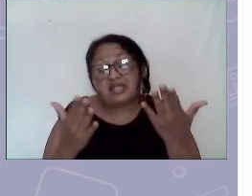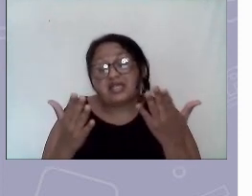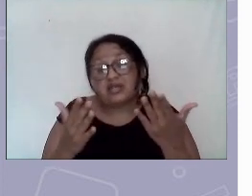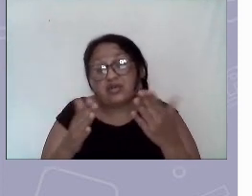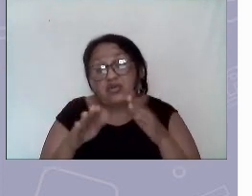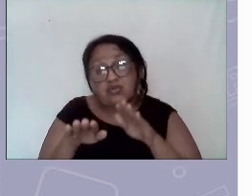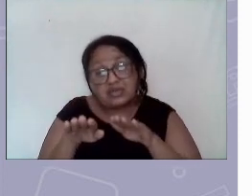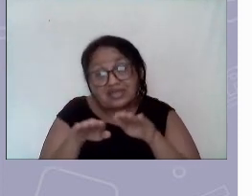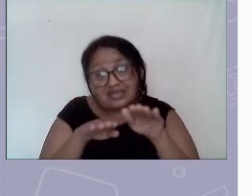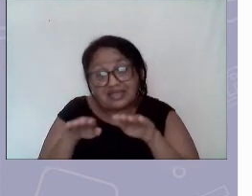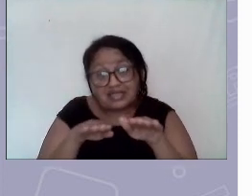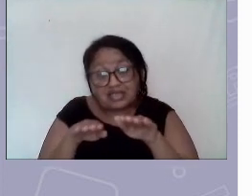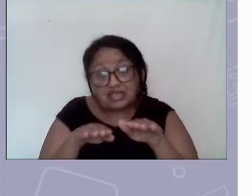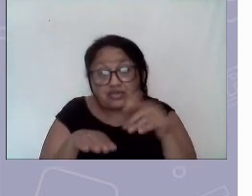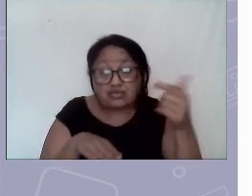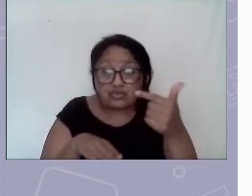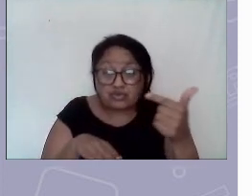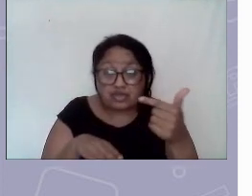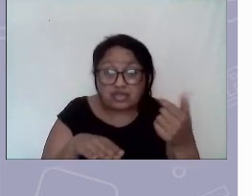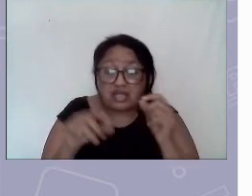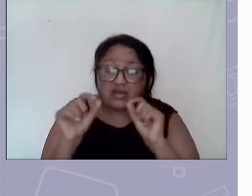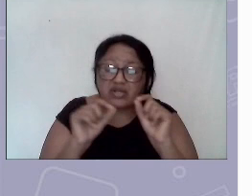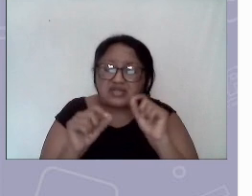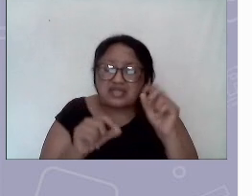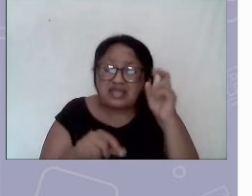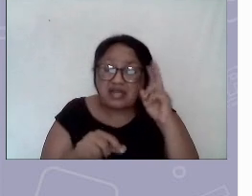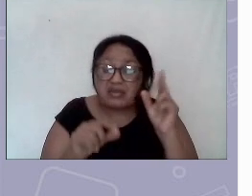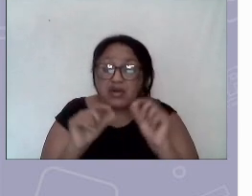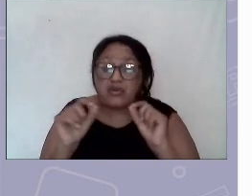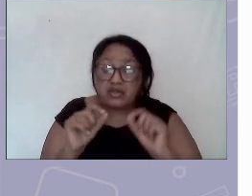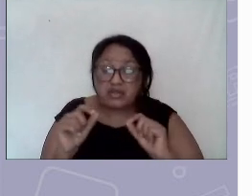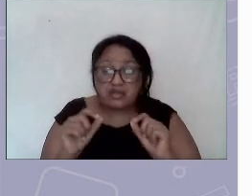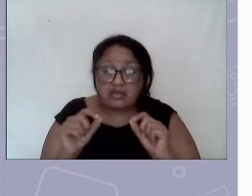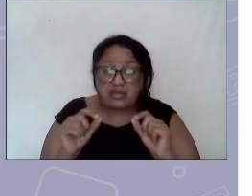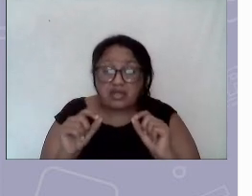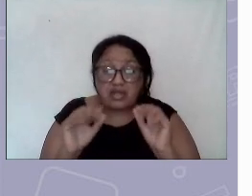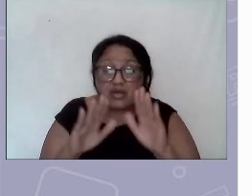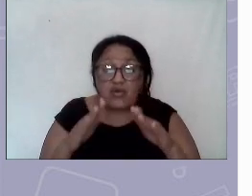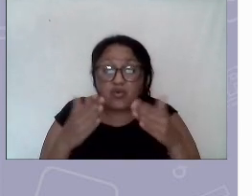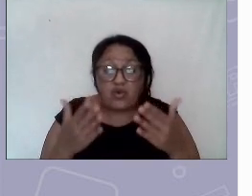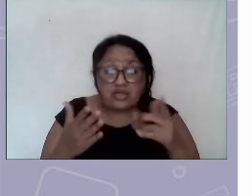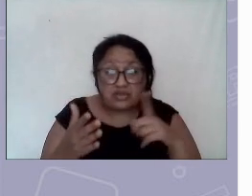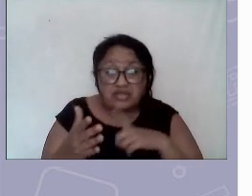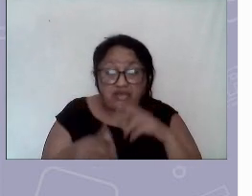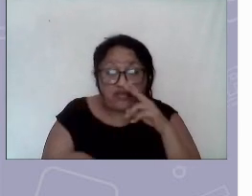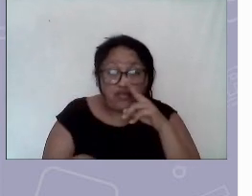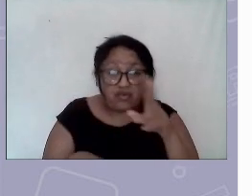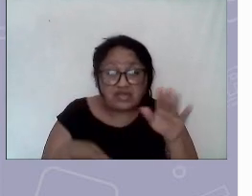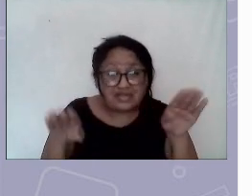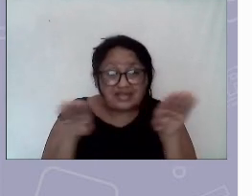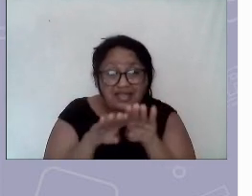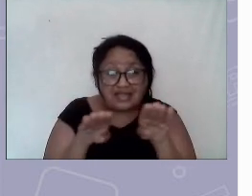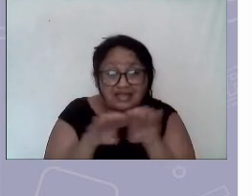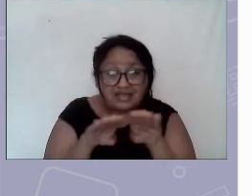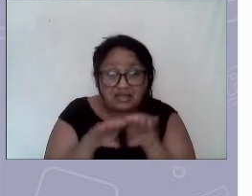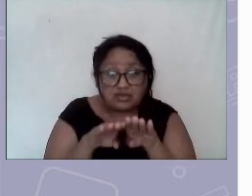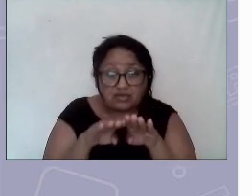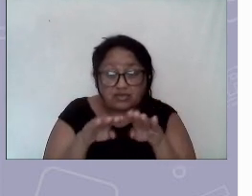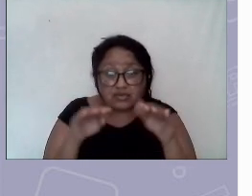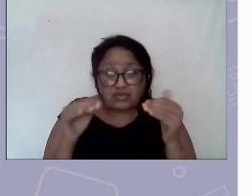bem aí vocês tem que lembrar do seguinte quando existe força de atrito então